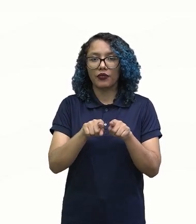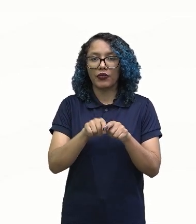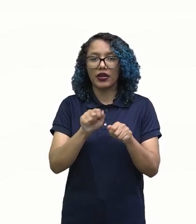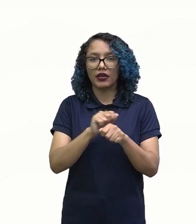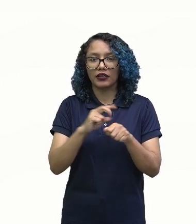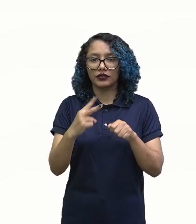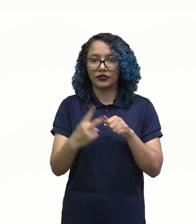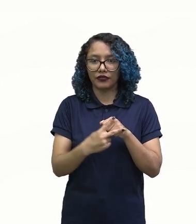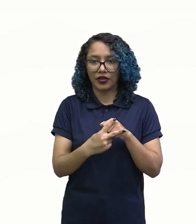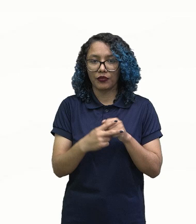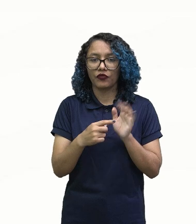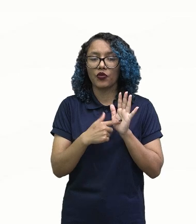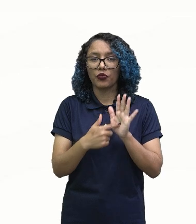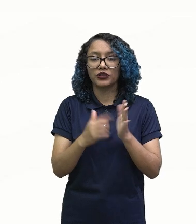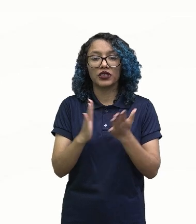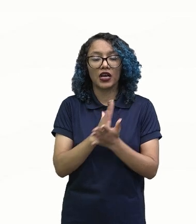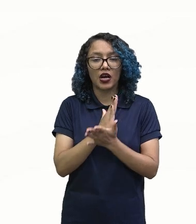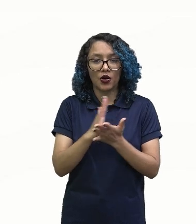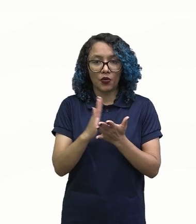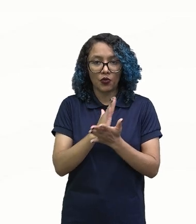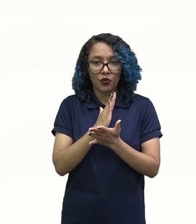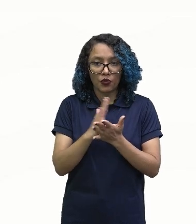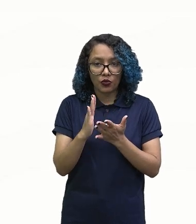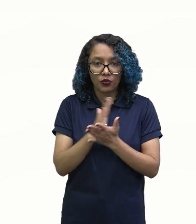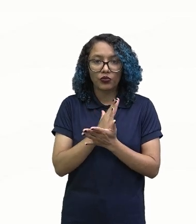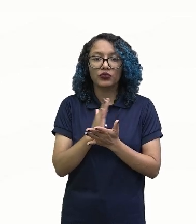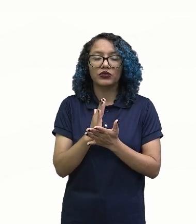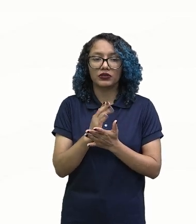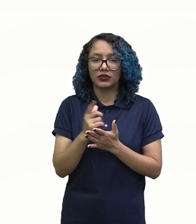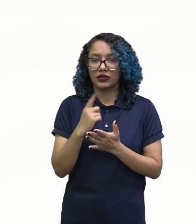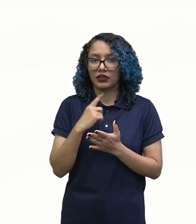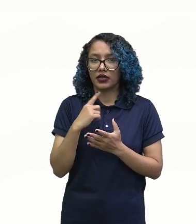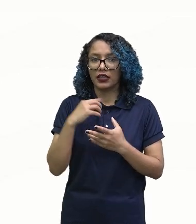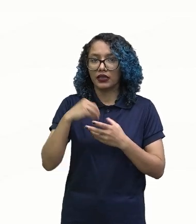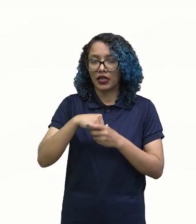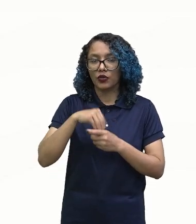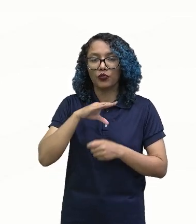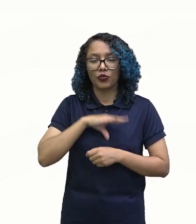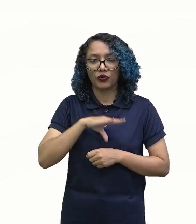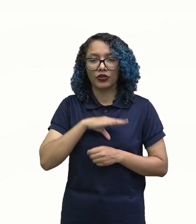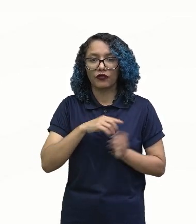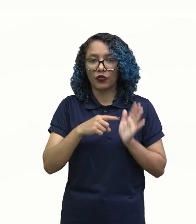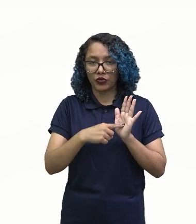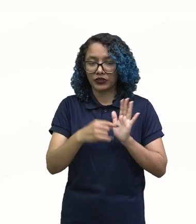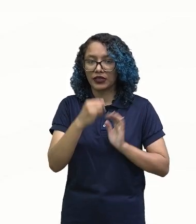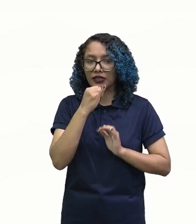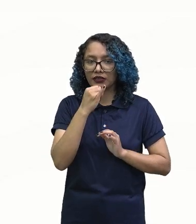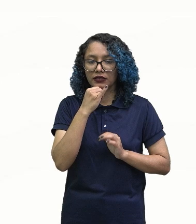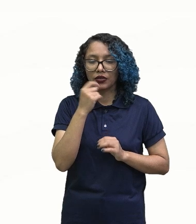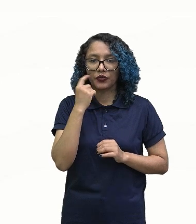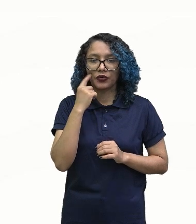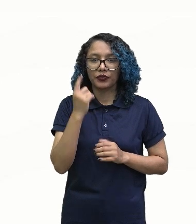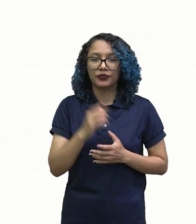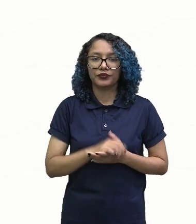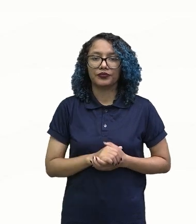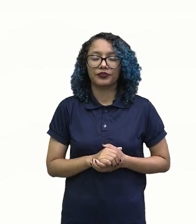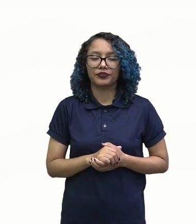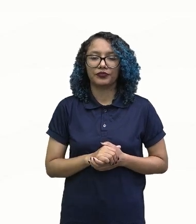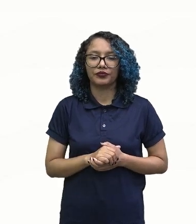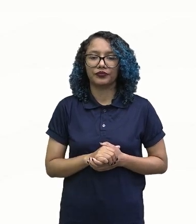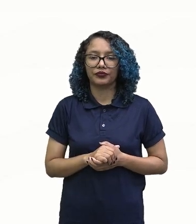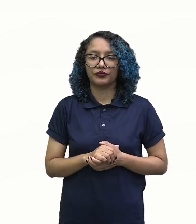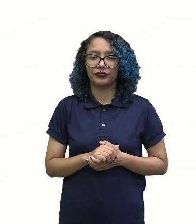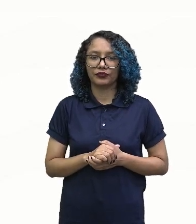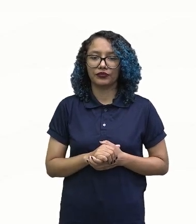Serão apresentados apenas alguns prefixos existentes em nossa língua. Vejamos alguns exemplos. Então, observando que é